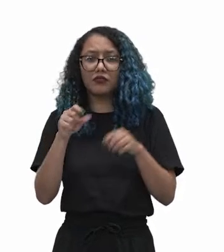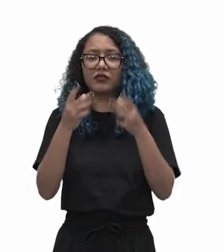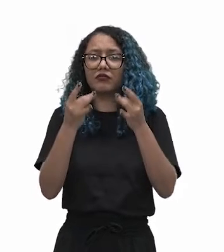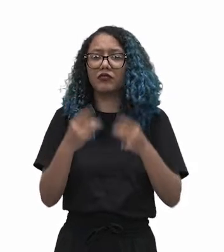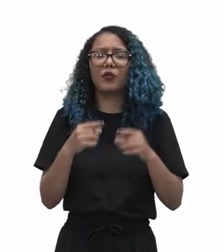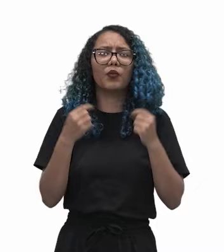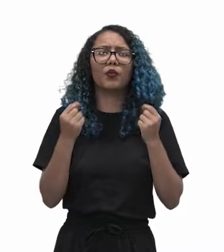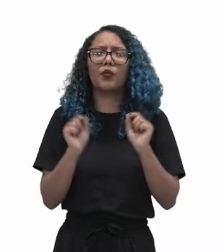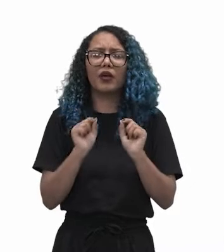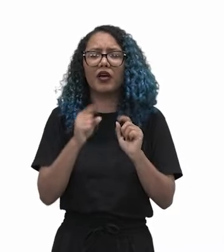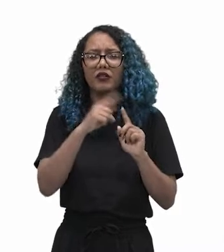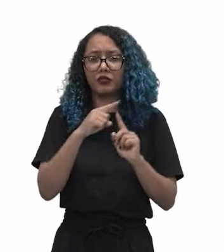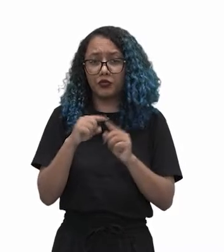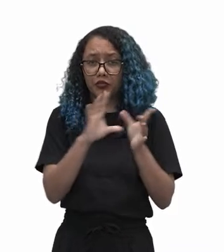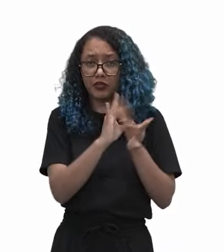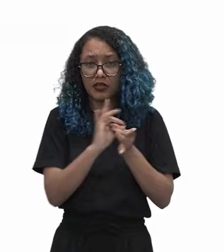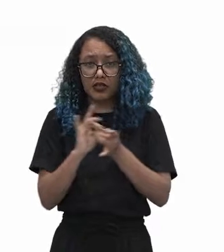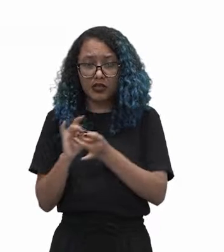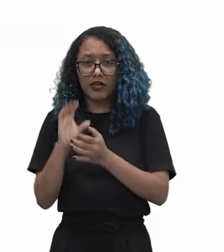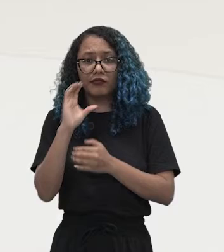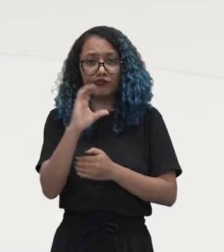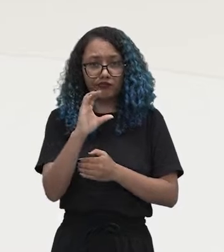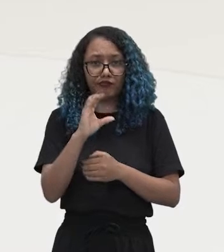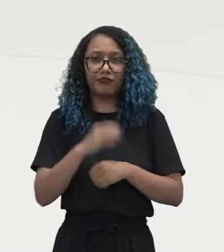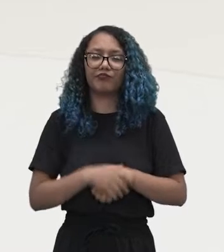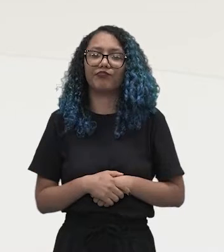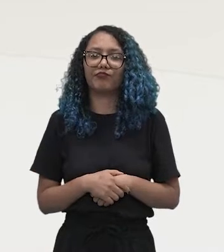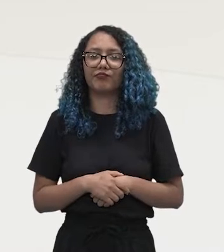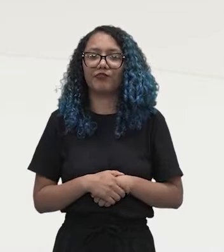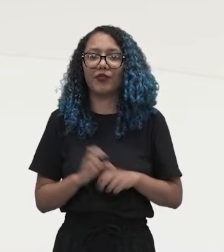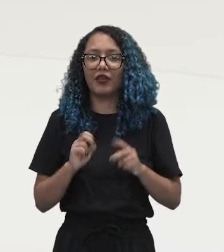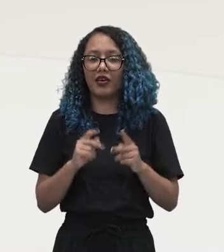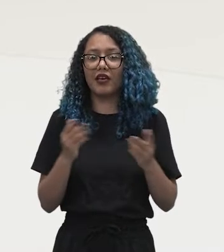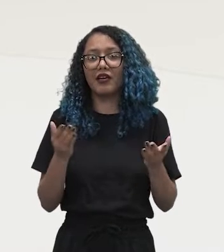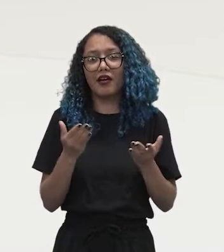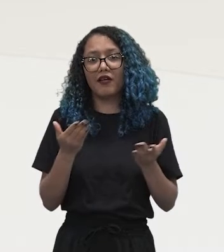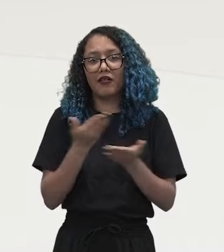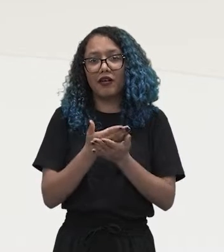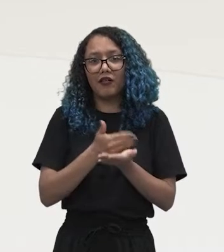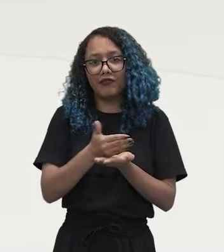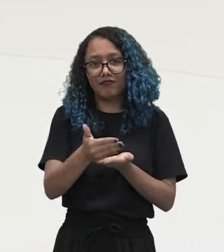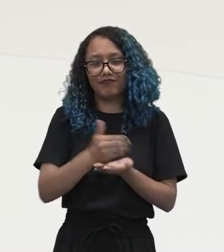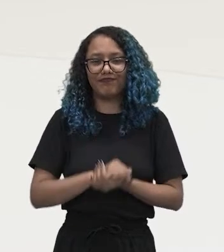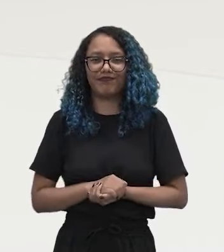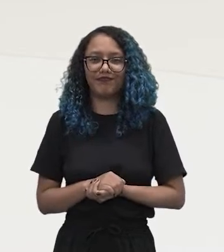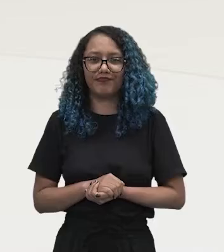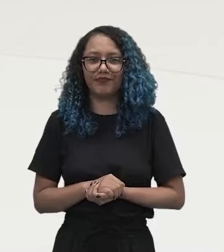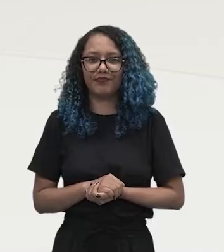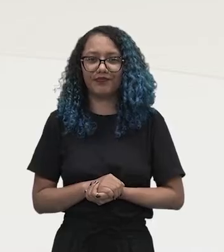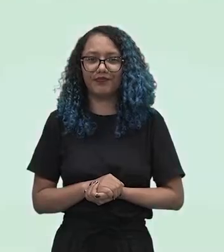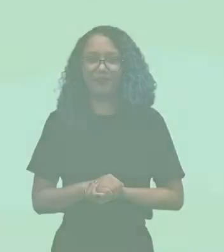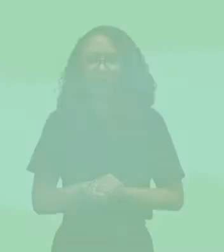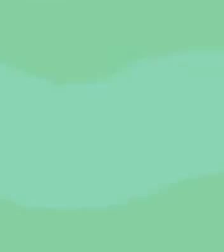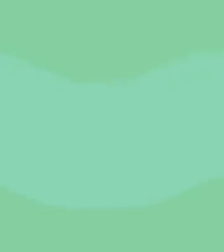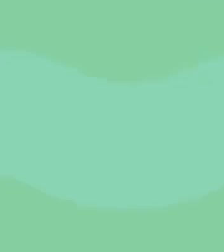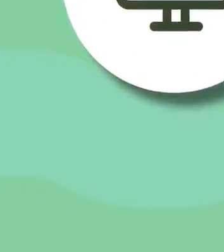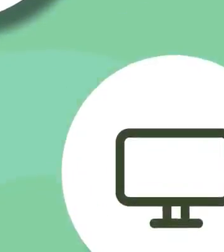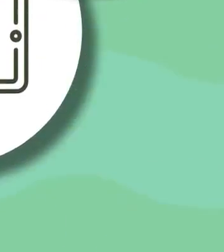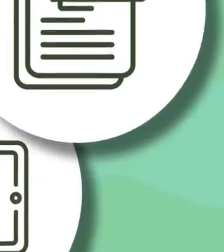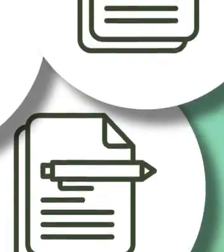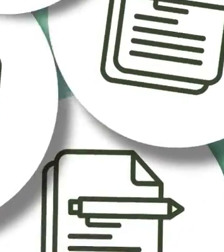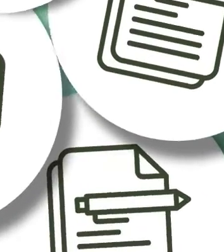detalhamento, classificação das cadeias carbônicas. Então agora vamos para a nossa aula.